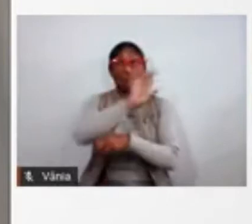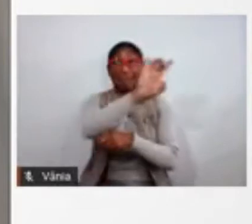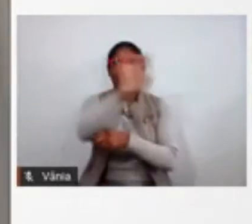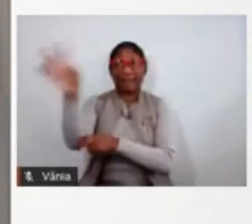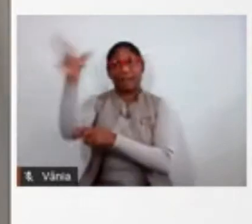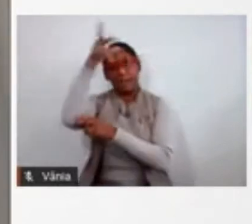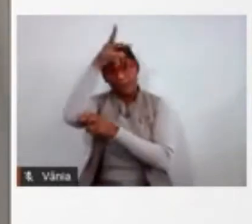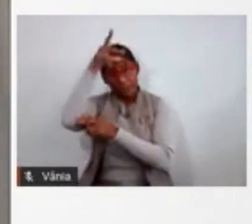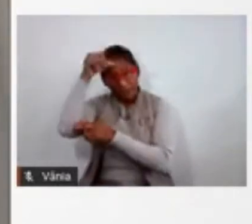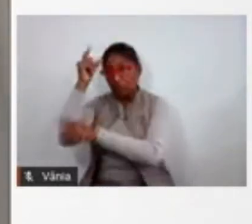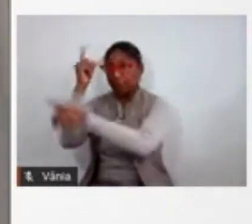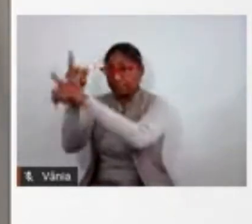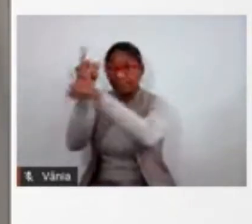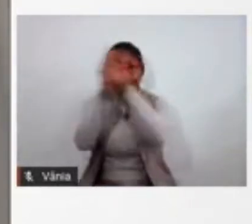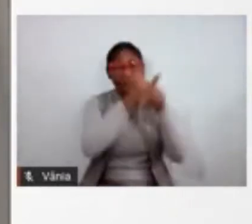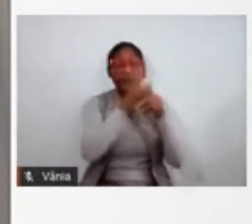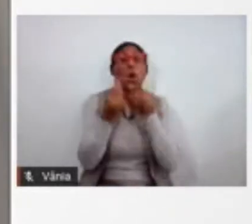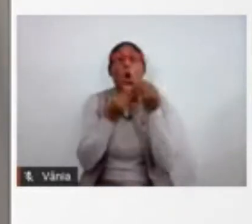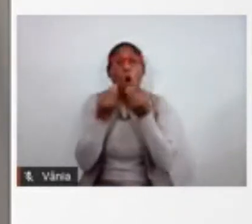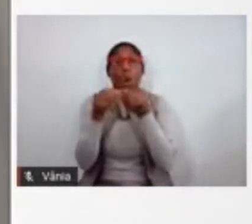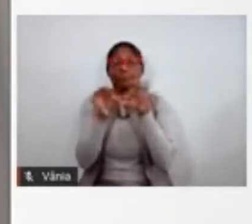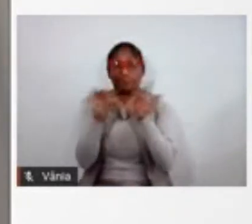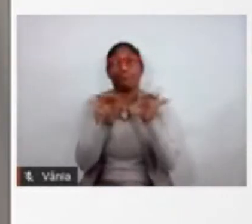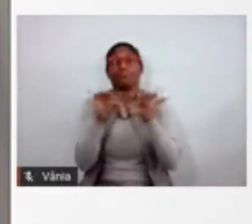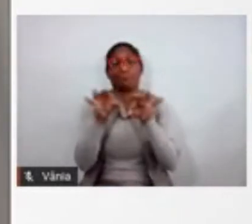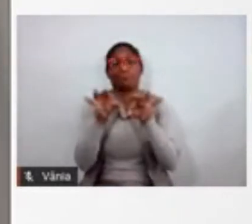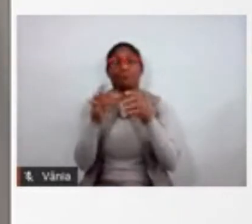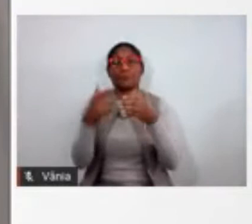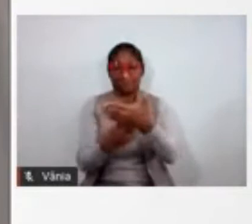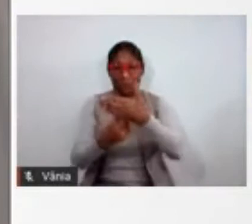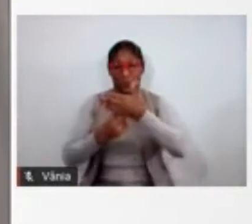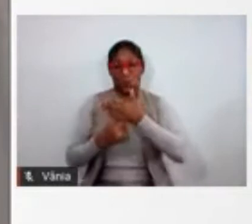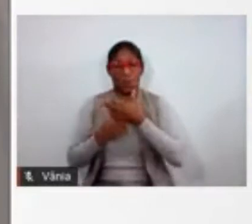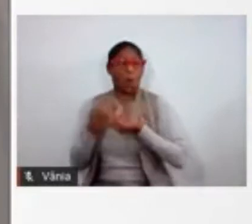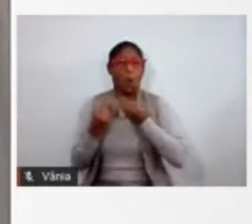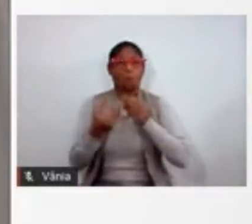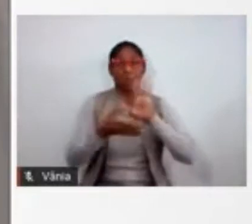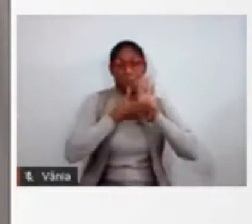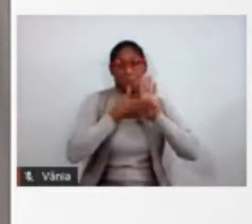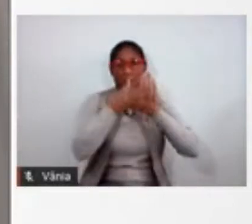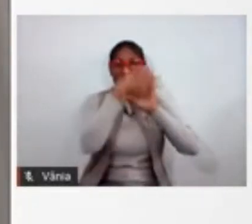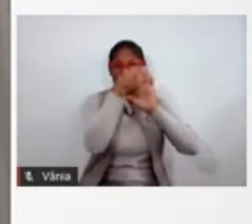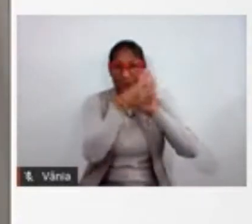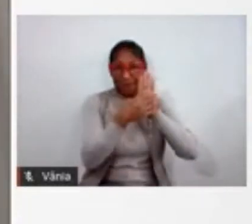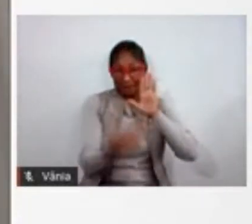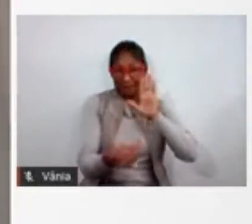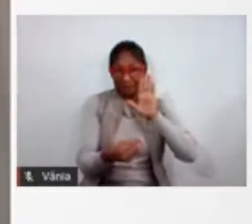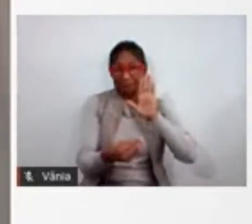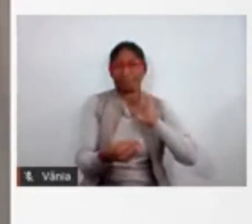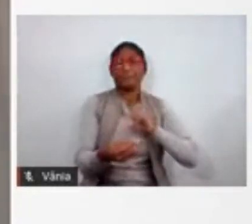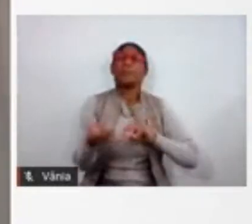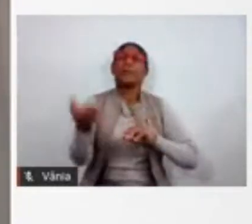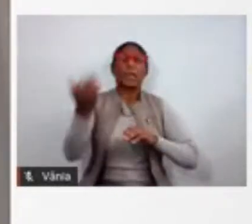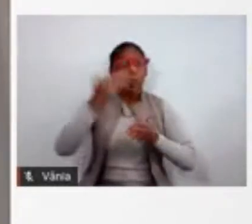para o distanciamento controlado. O nosso modelo do distanciamento controlado, desde o início, ele se propôs a ser um